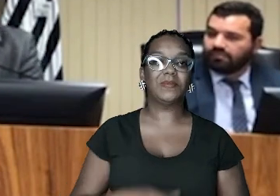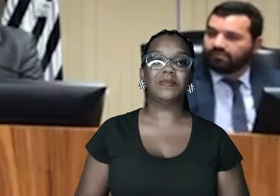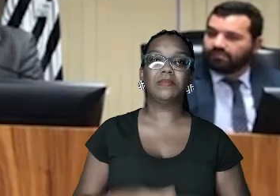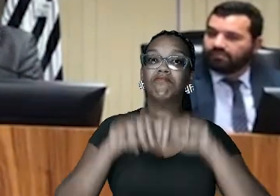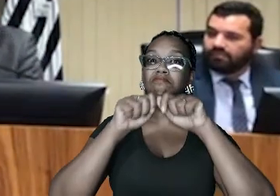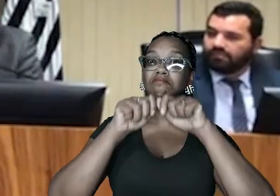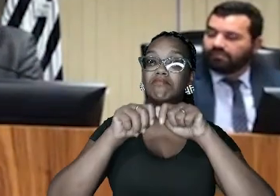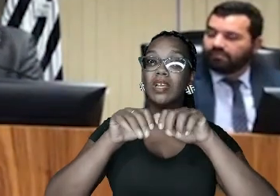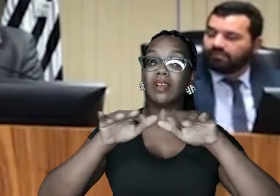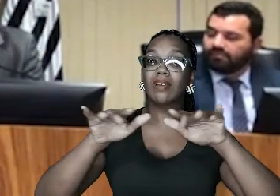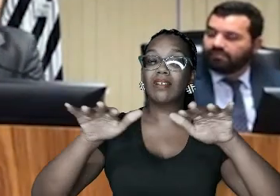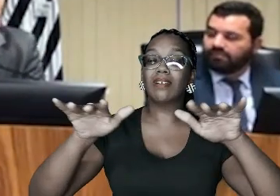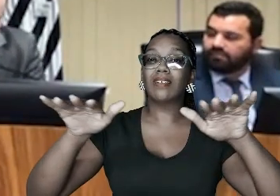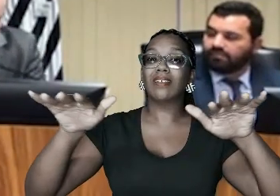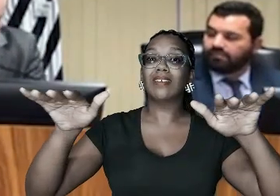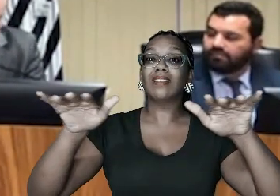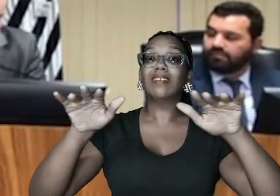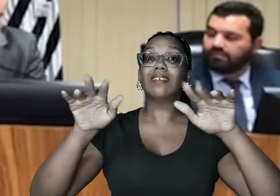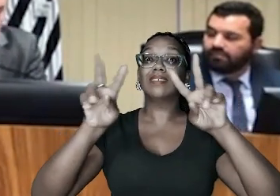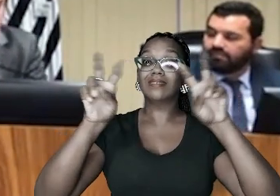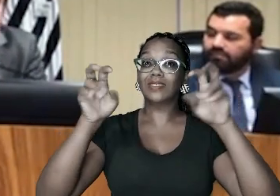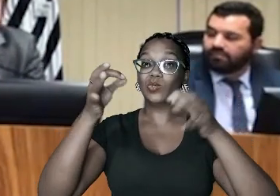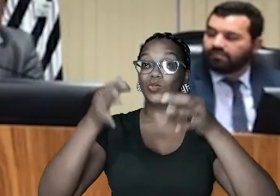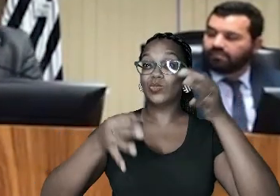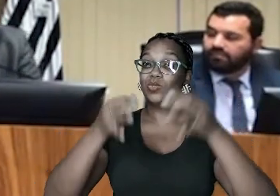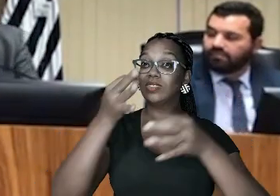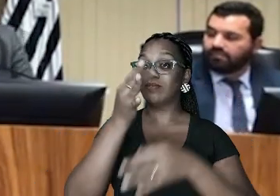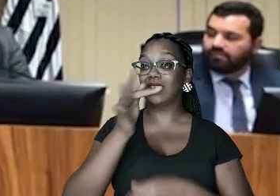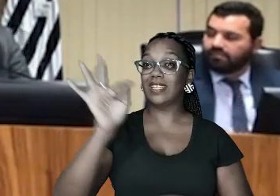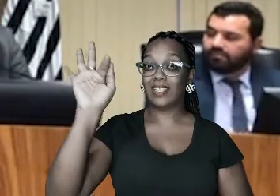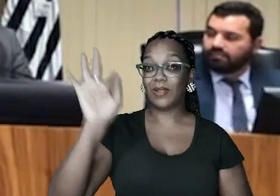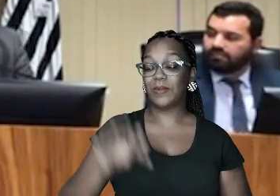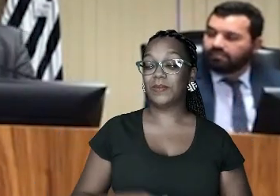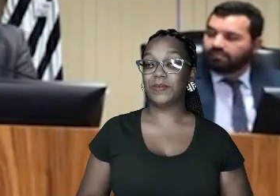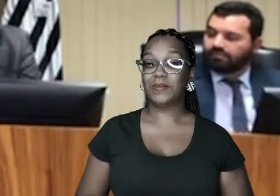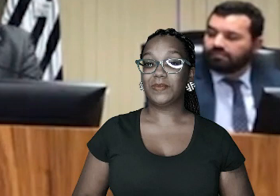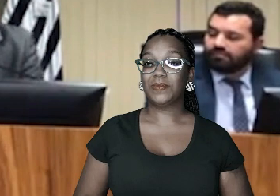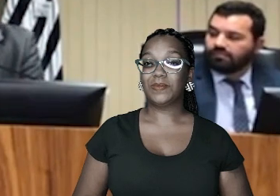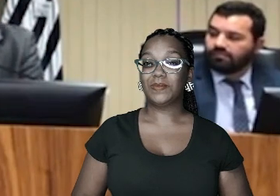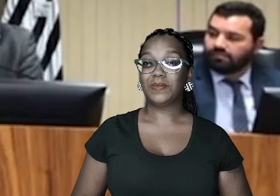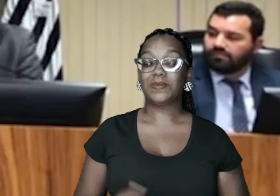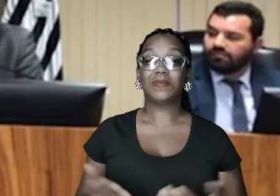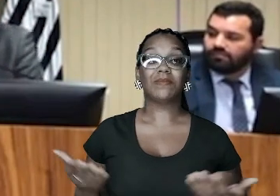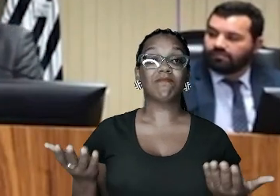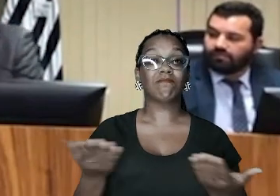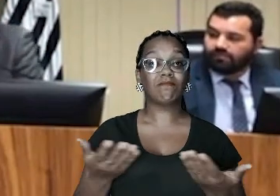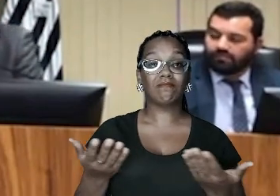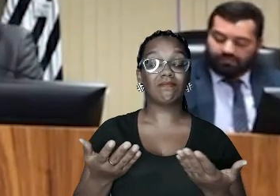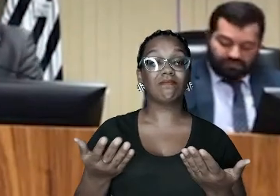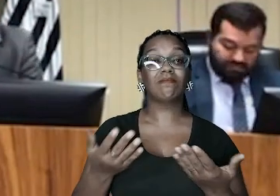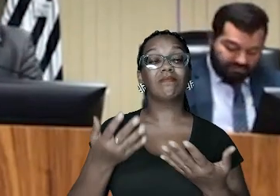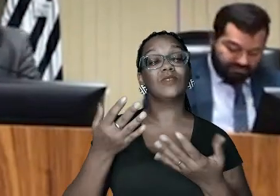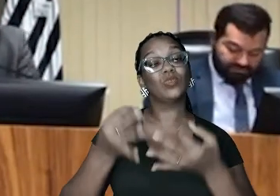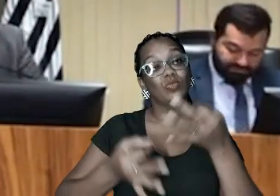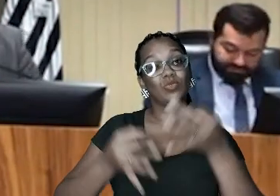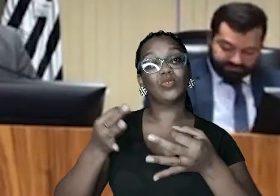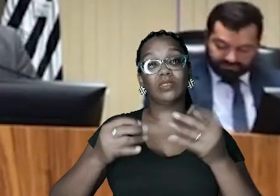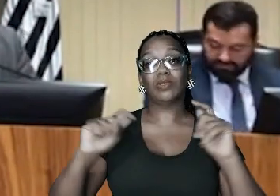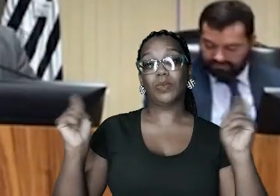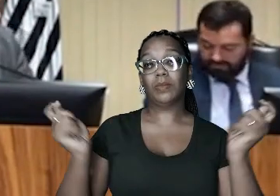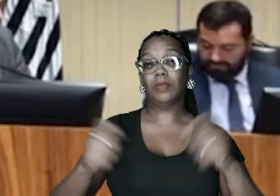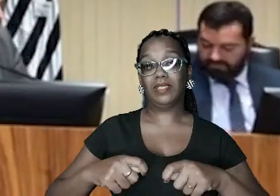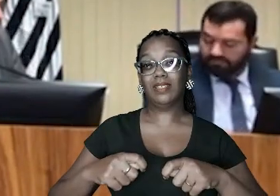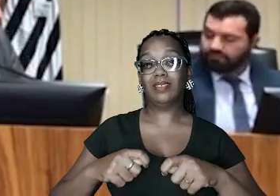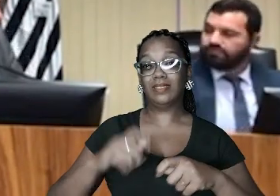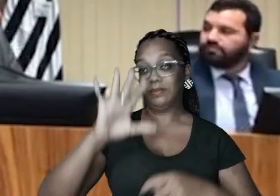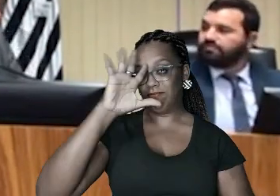como tratarmos ontem é repercussão no na justiça federal e ao